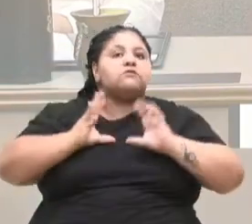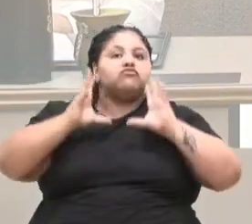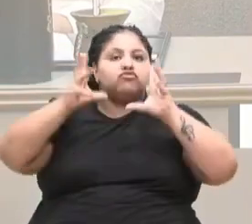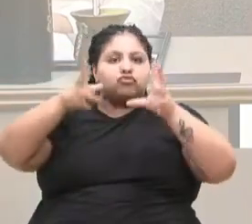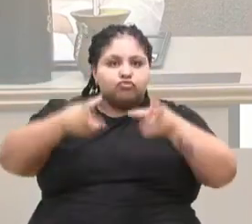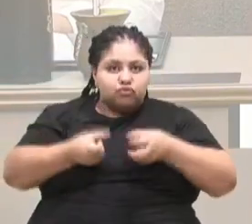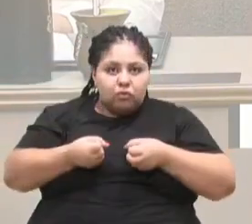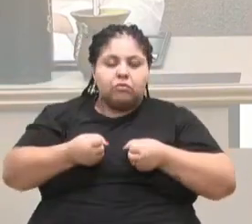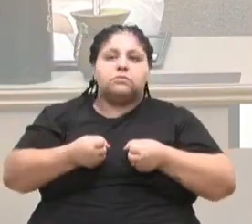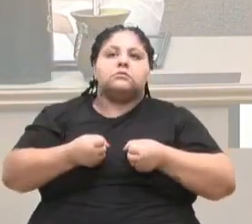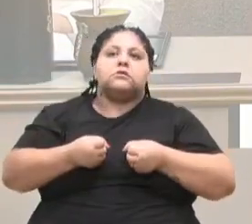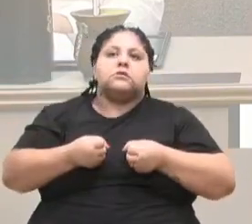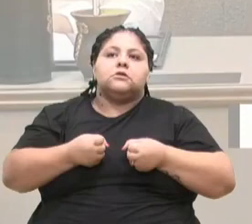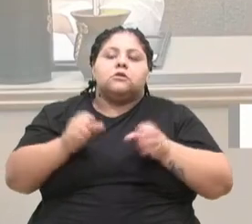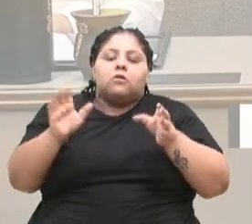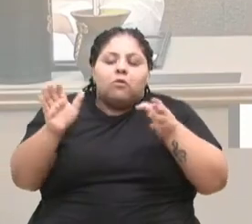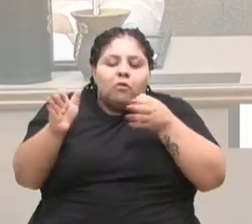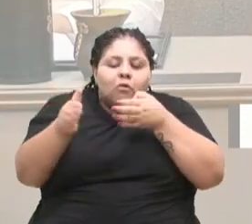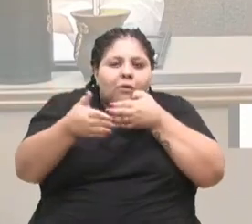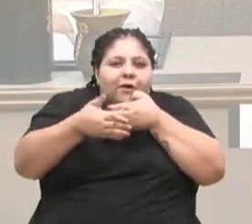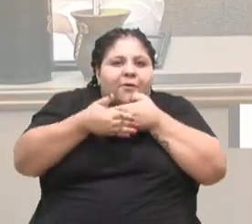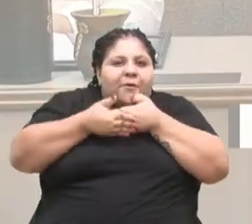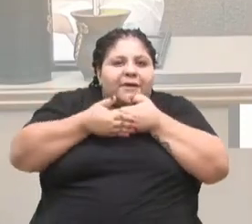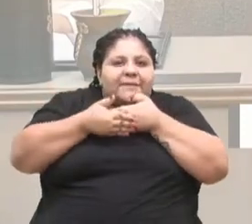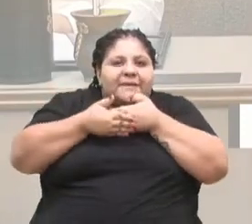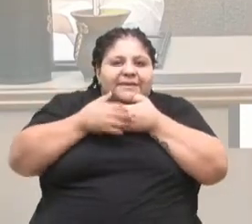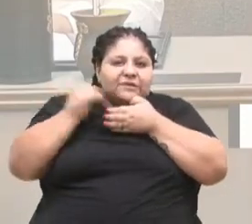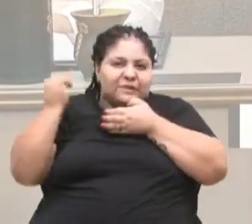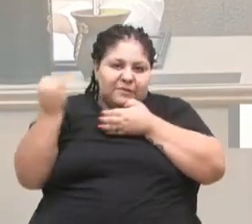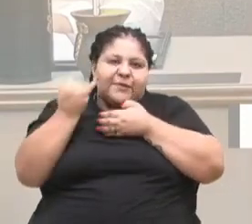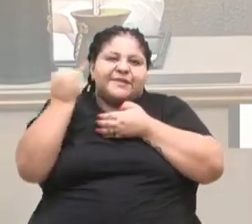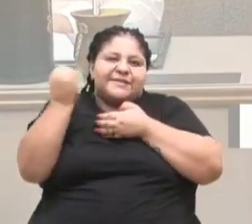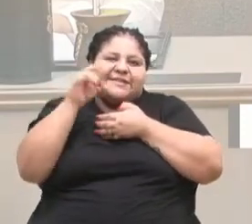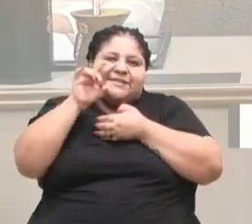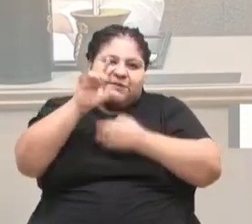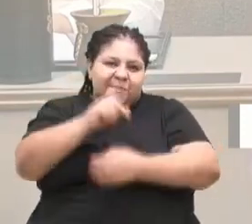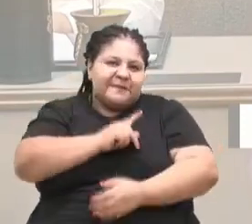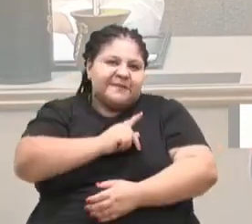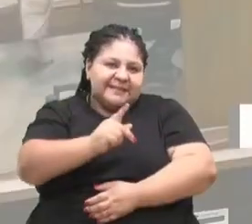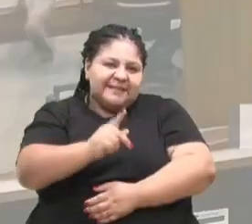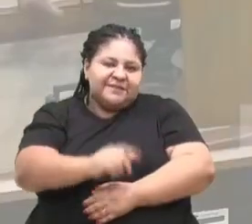e o acolhimento, isso que é muito importante. Então, era isso, senhora presidente.